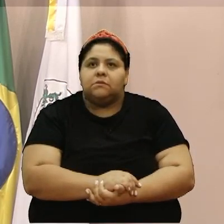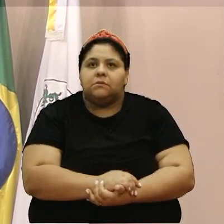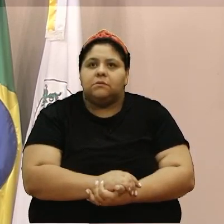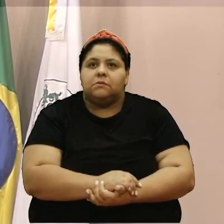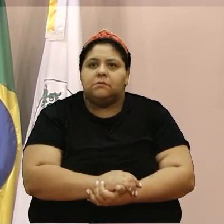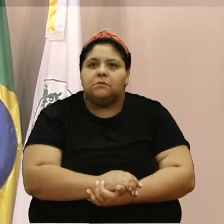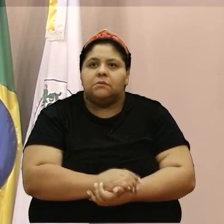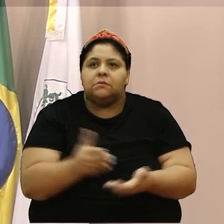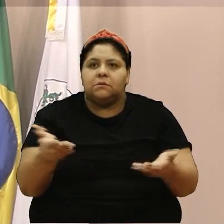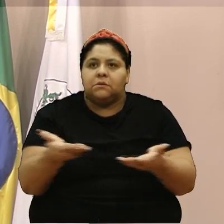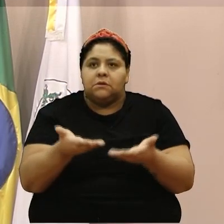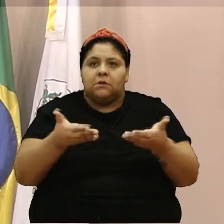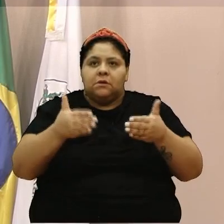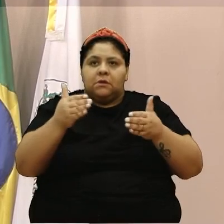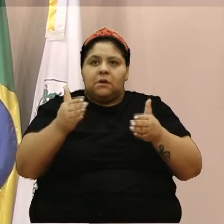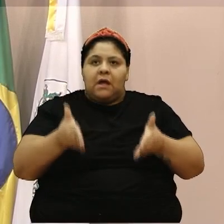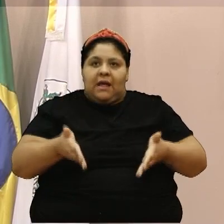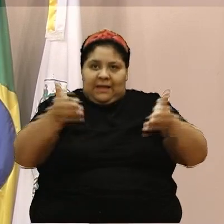A caixa, mas vai